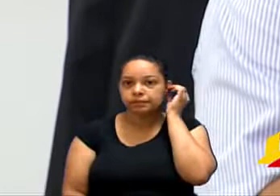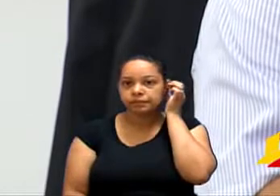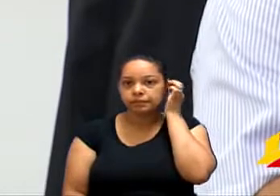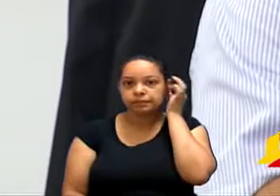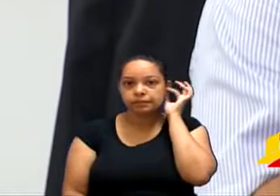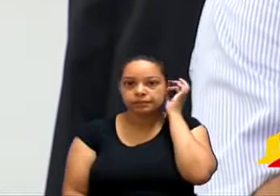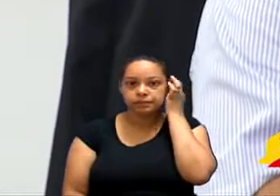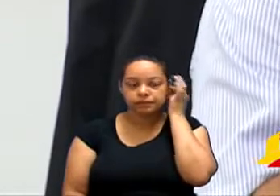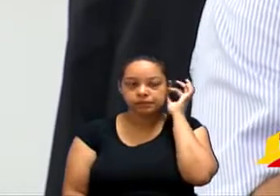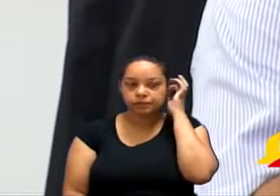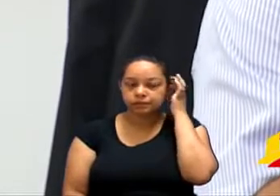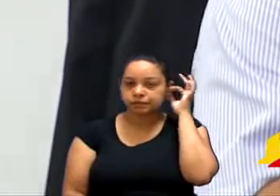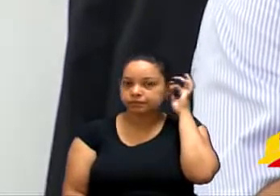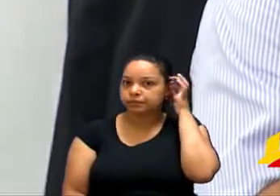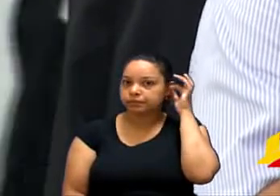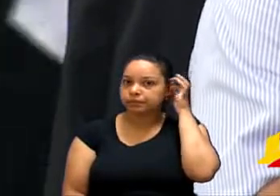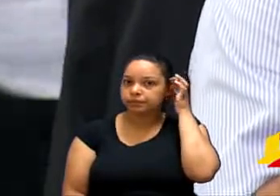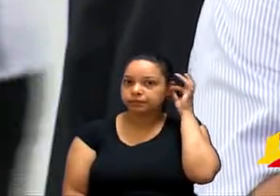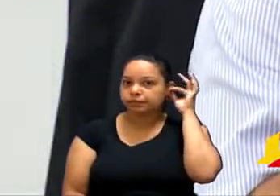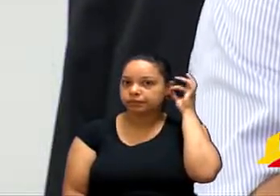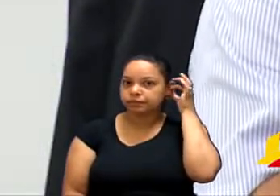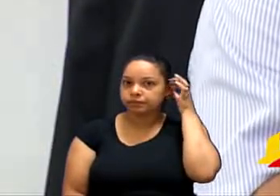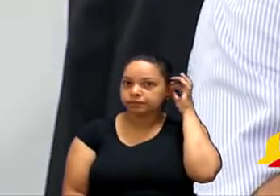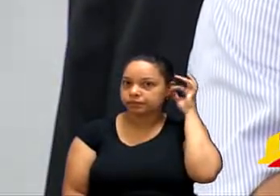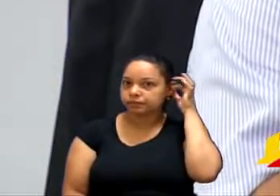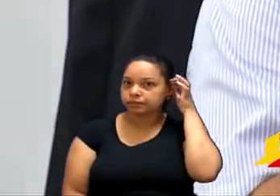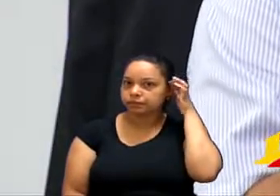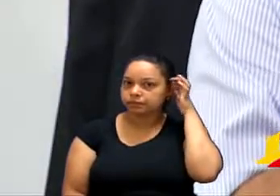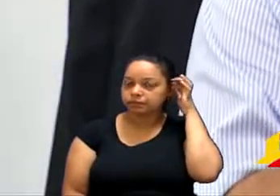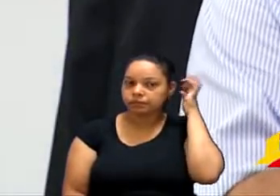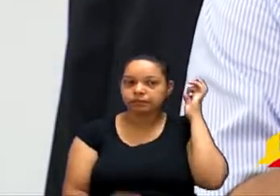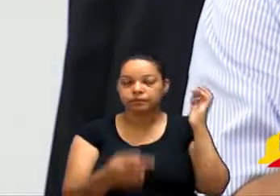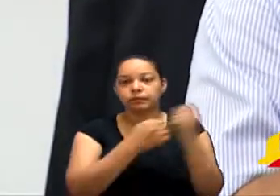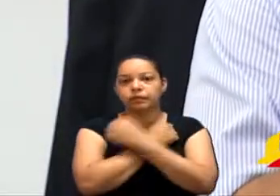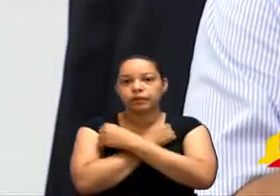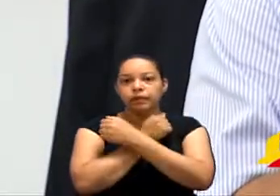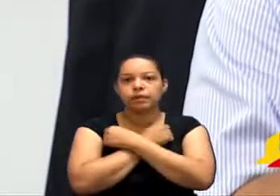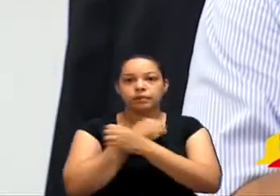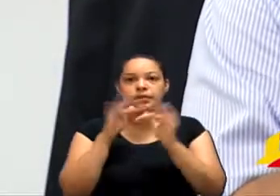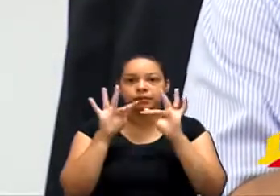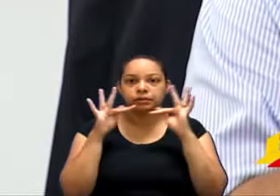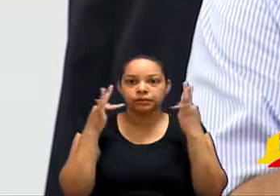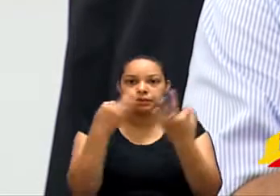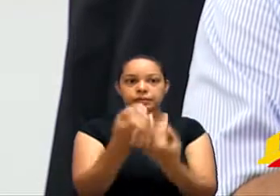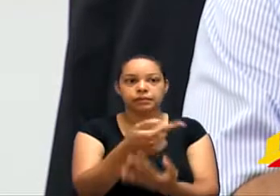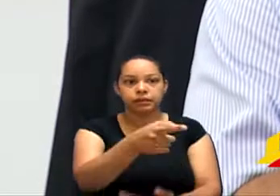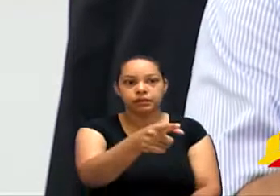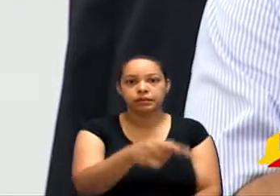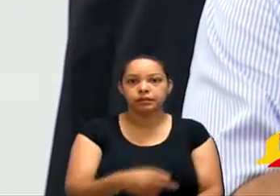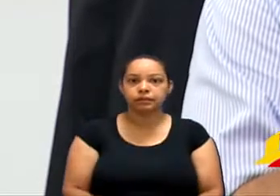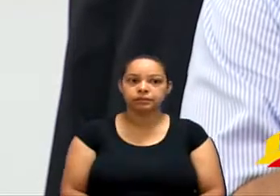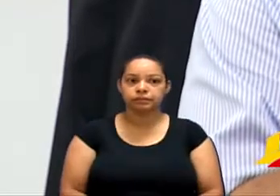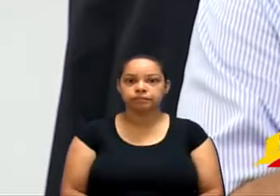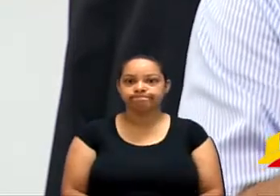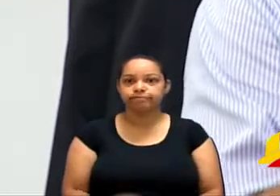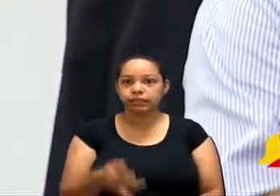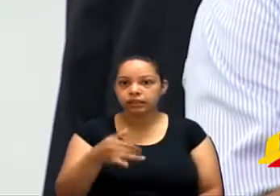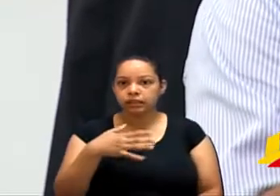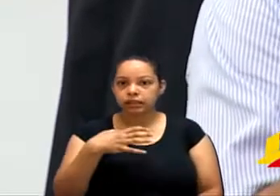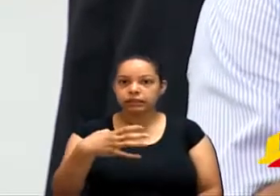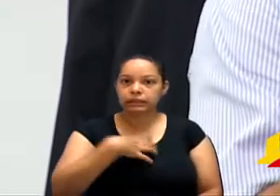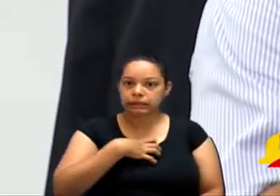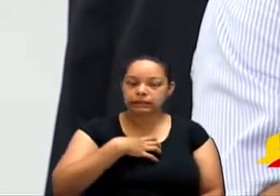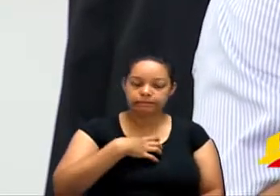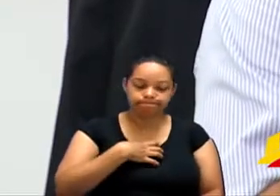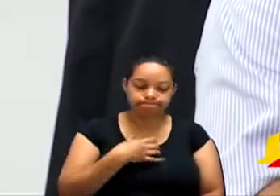apareceu ontem de infarto fulminante mandar um abraço para a família meus pêsames da família lá e é isso aí a vida você sabe